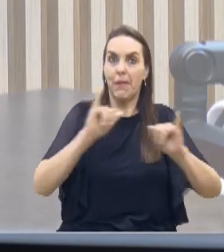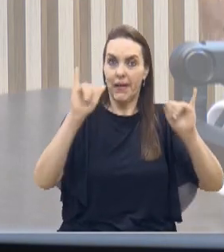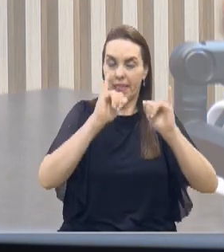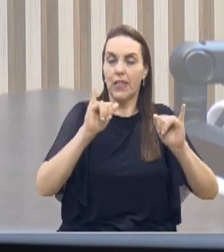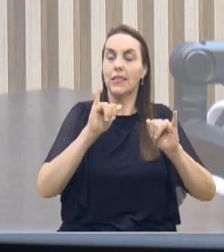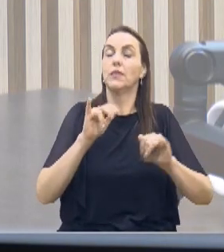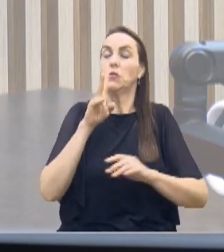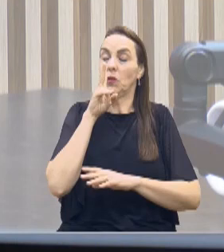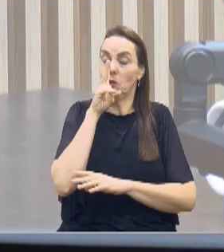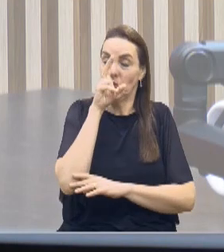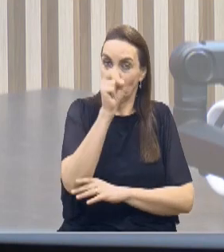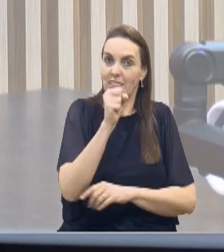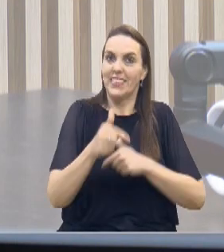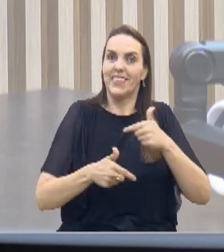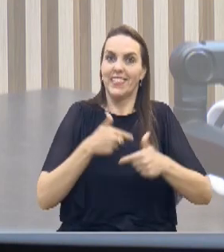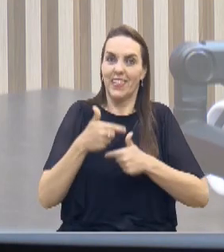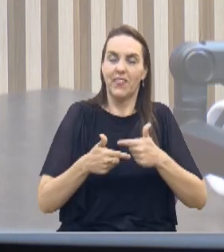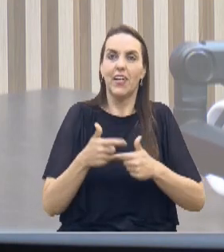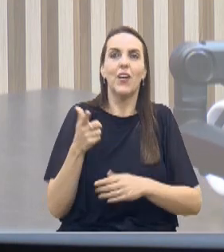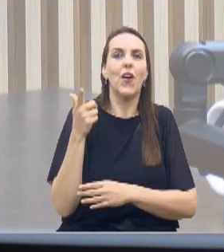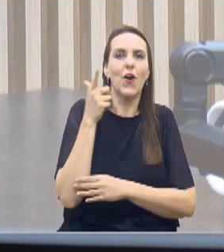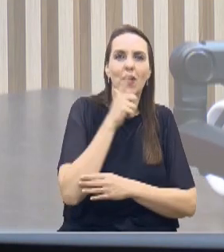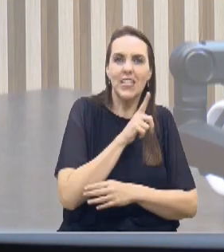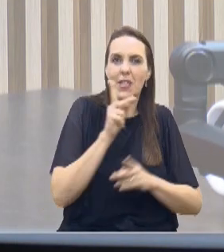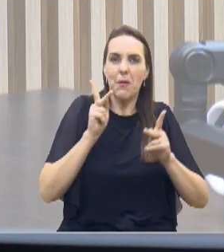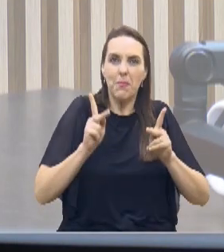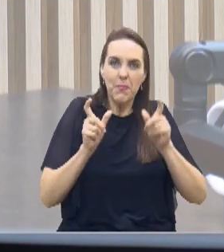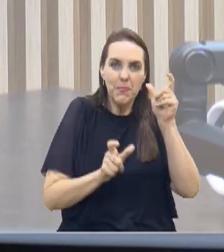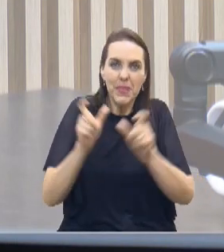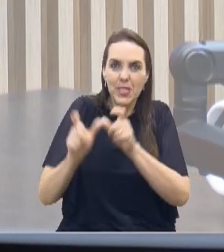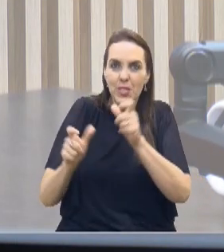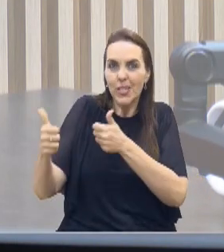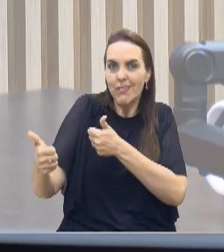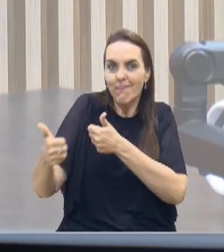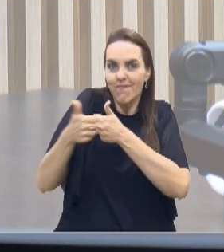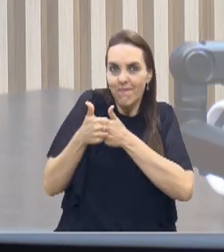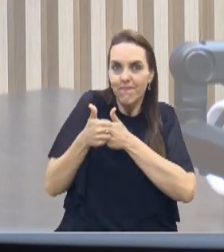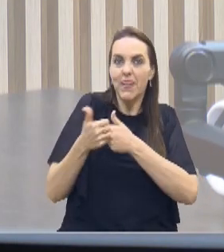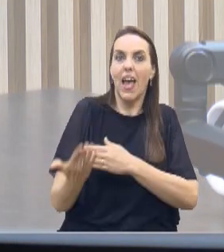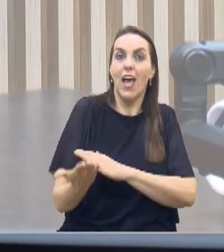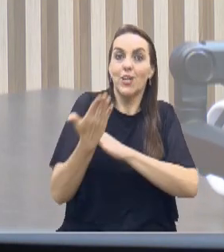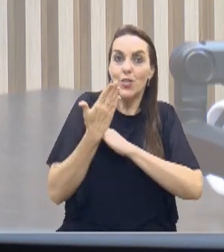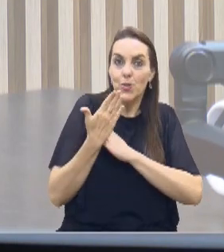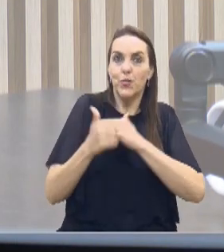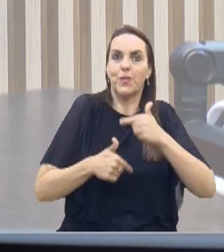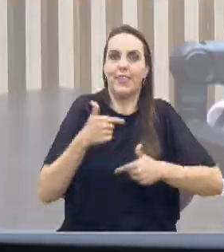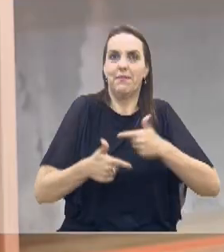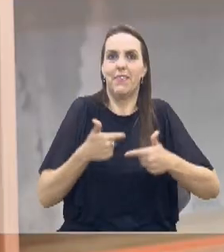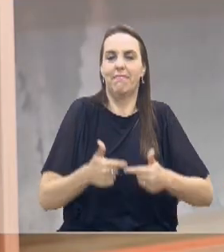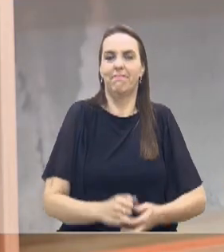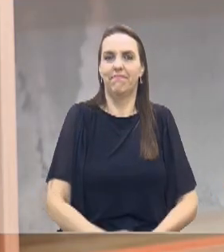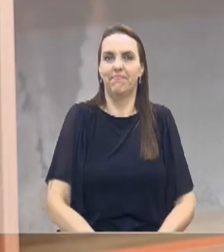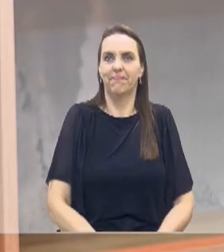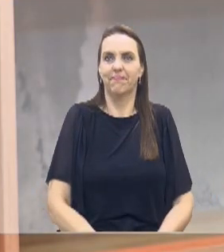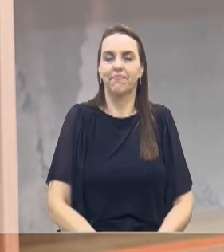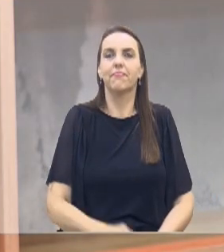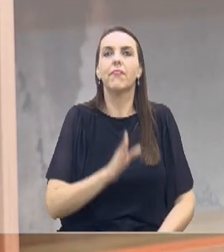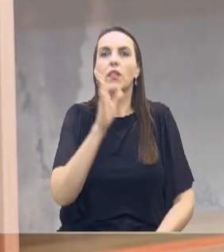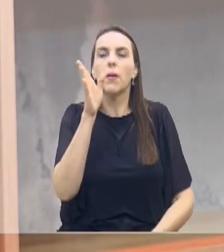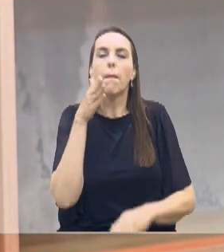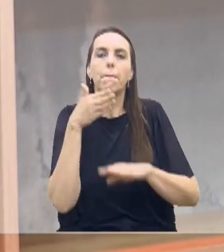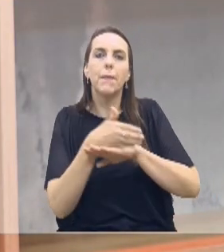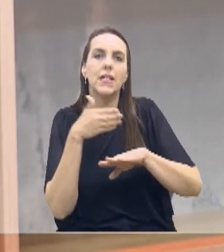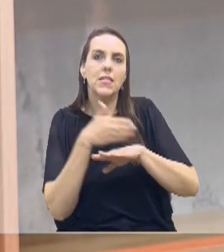intenso. Mas a gente consegue quando tem pessoas pertinho da gente que nos ajudam efetivamente a trabalhar, né? A senhora fez parte de um